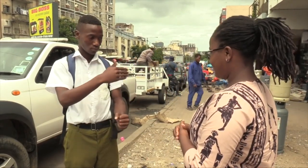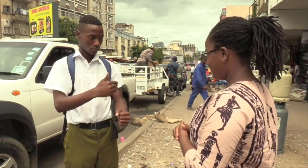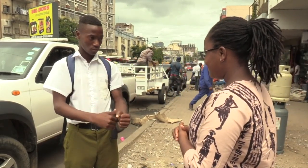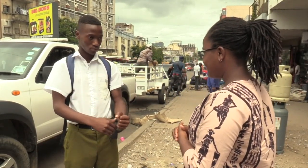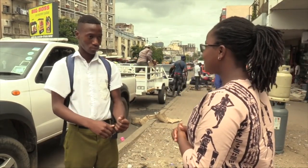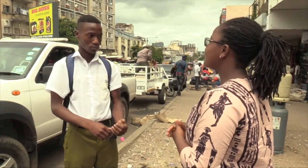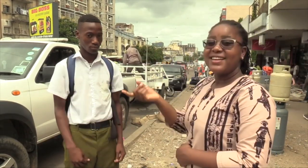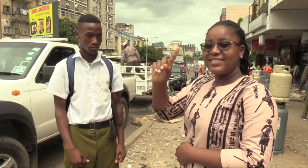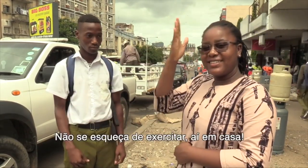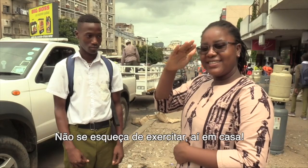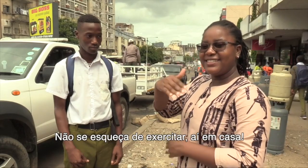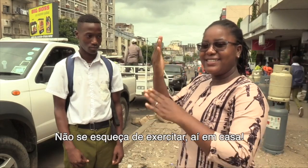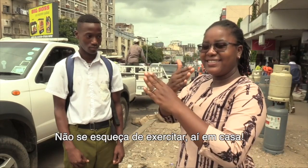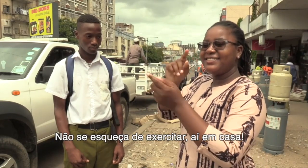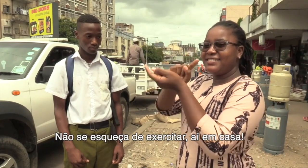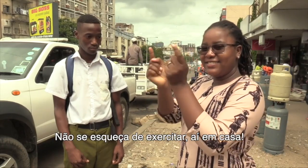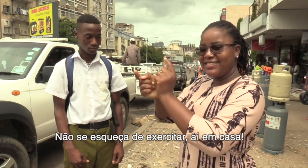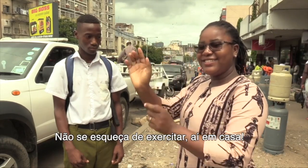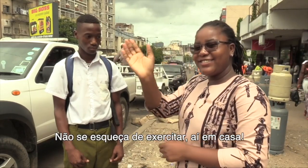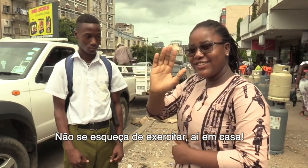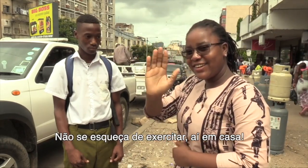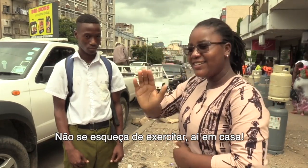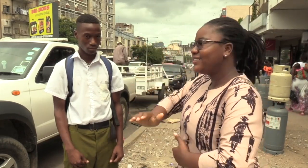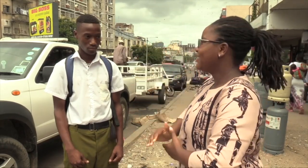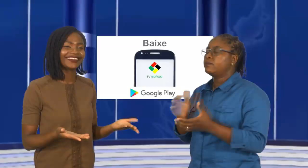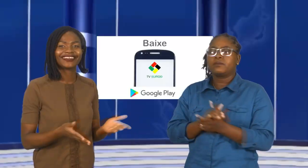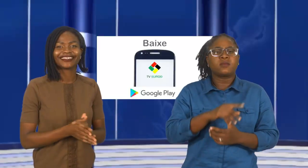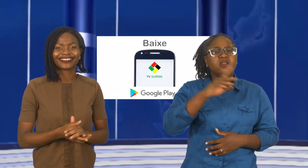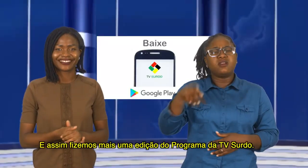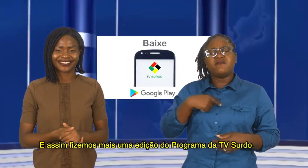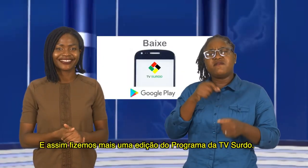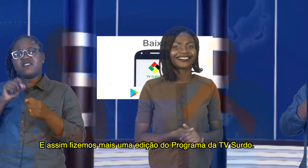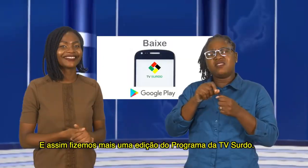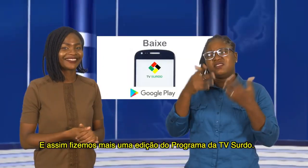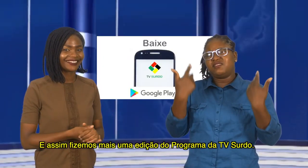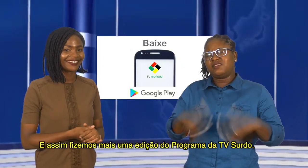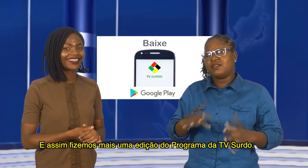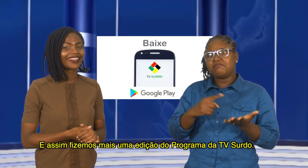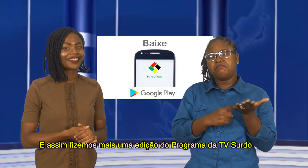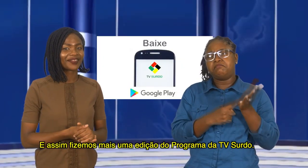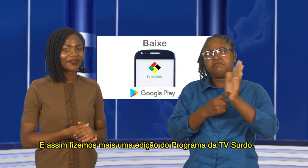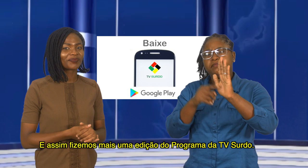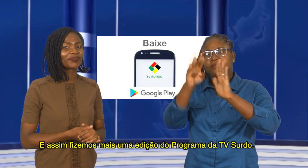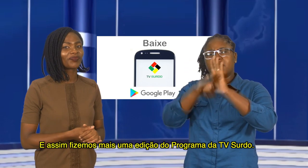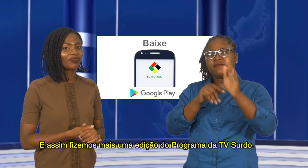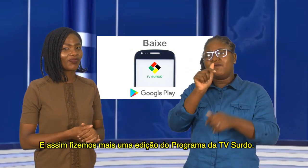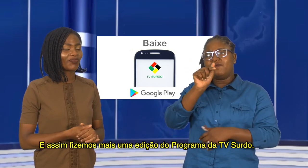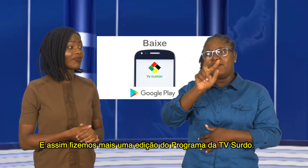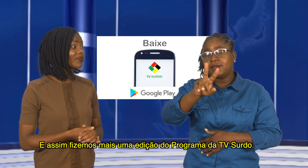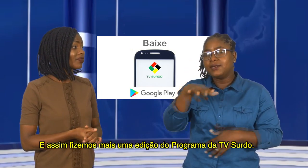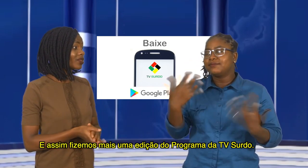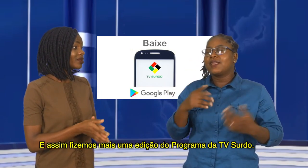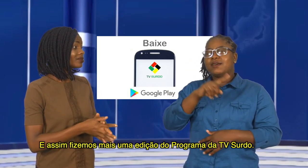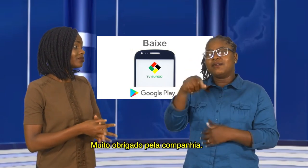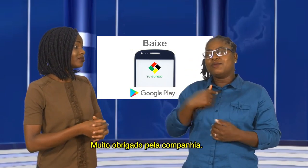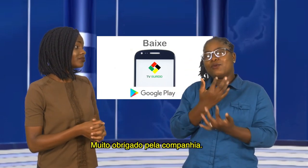Não se esqueça de exercitar aí em casa E assim fizemos mais uma edição do programa da TV